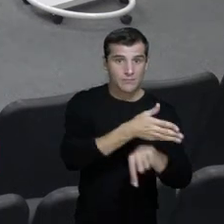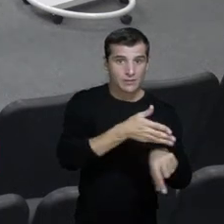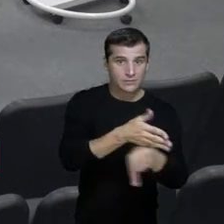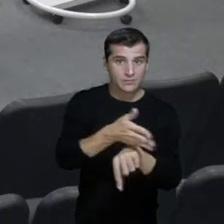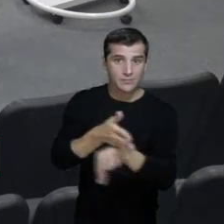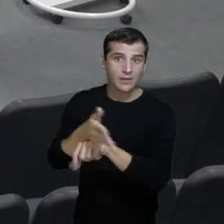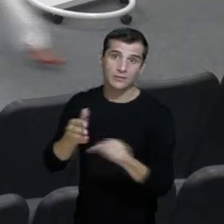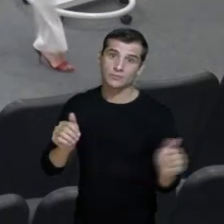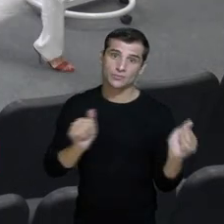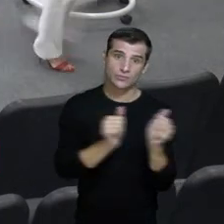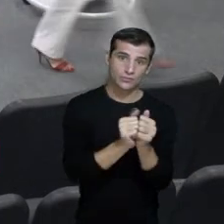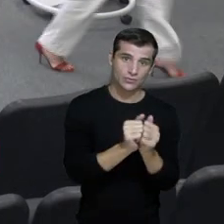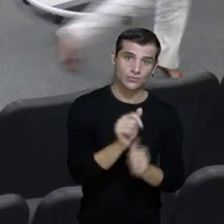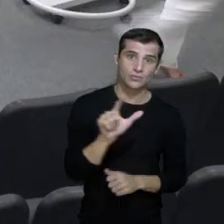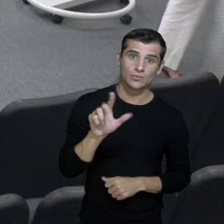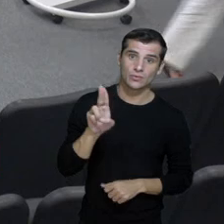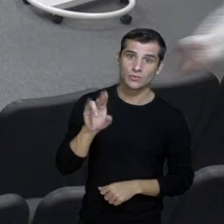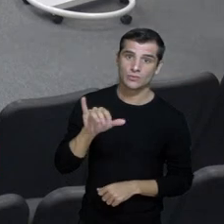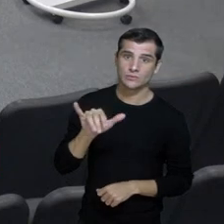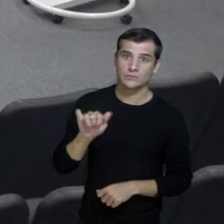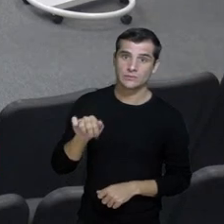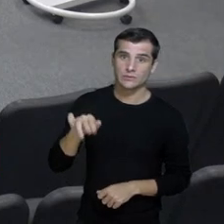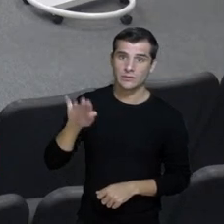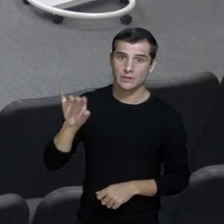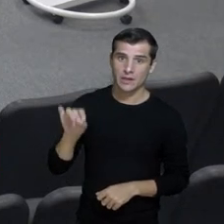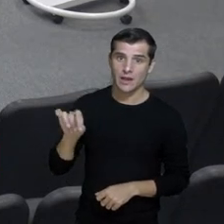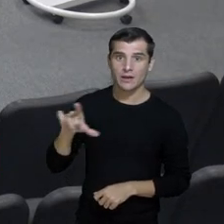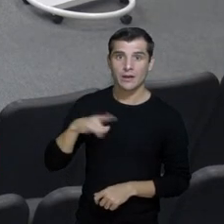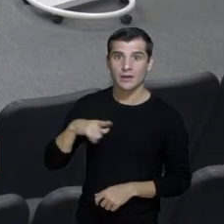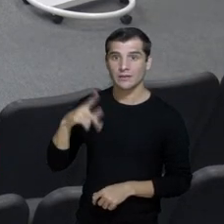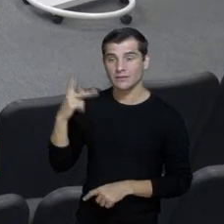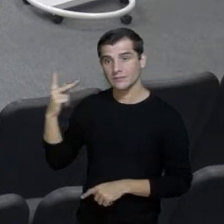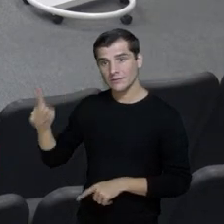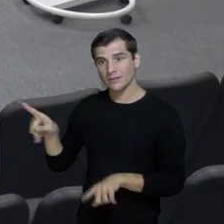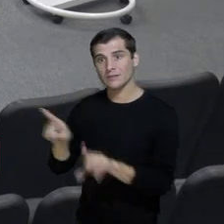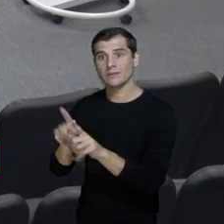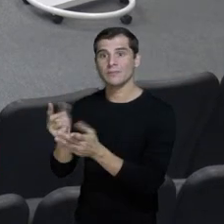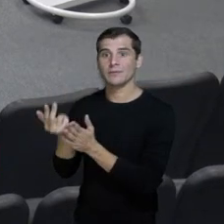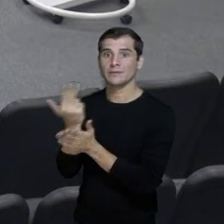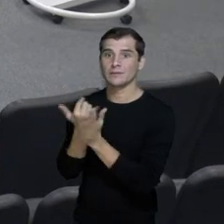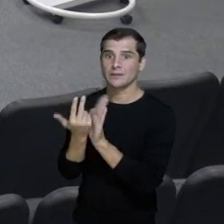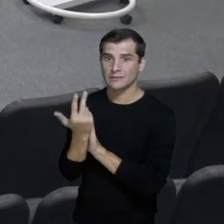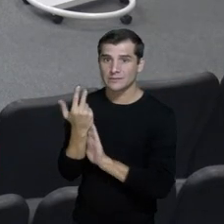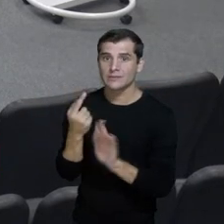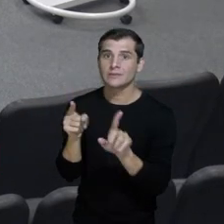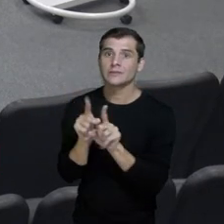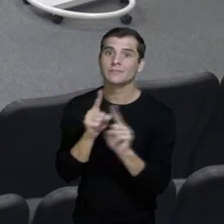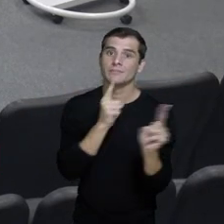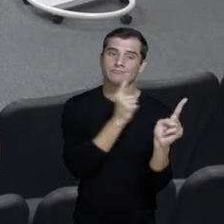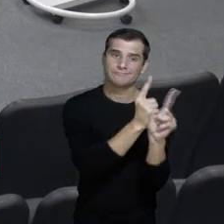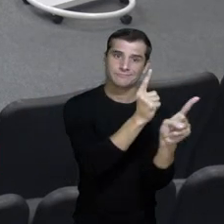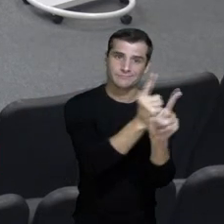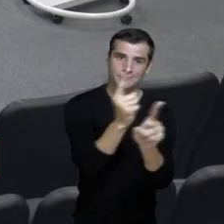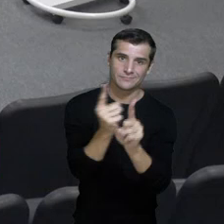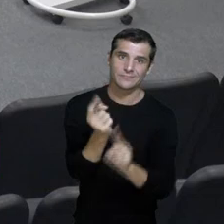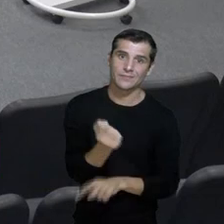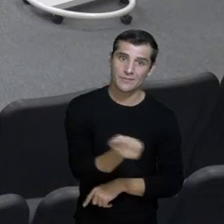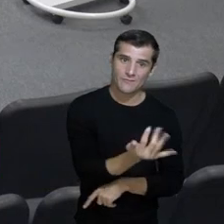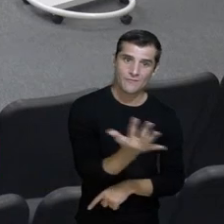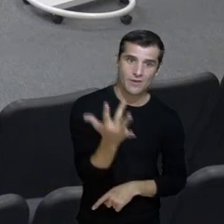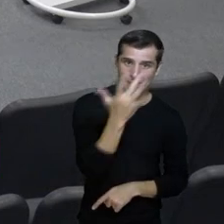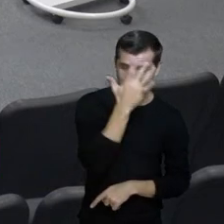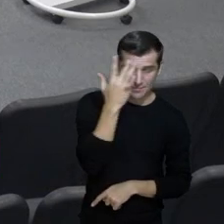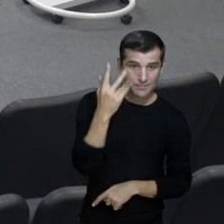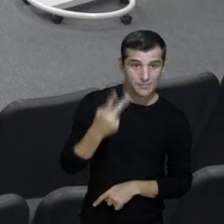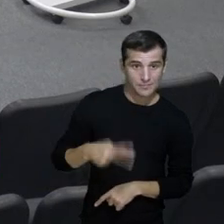com com ilustrações suas e tenho certeza que já encontrei com muitos de vocês também né a gente acaba se